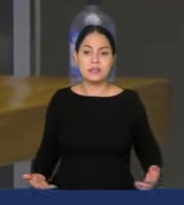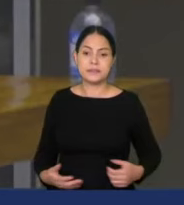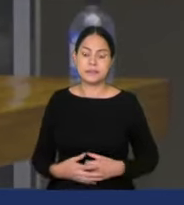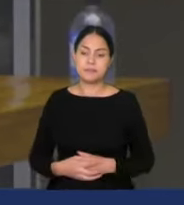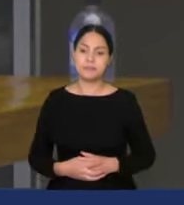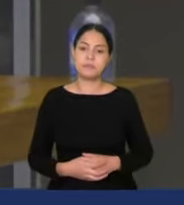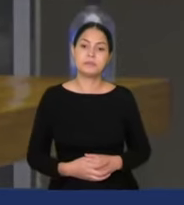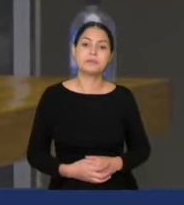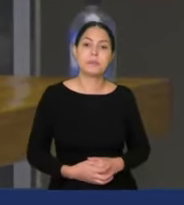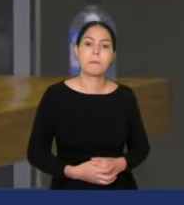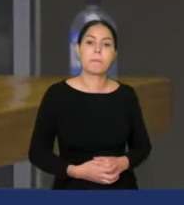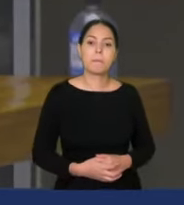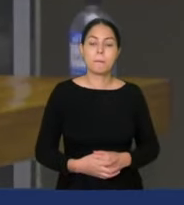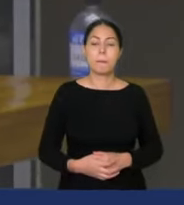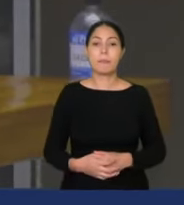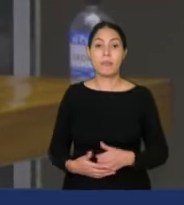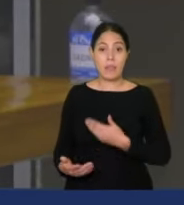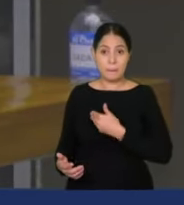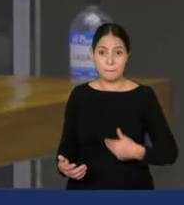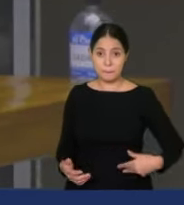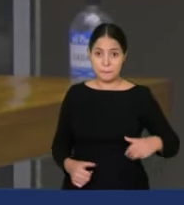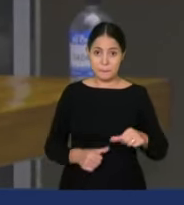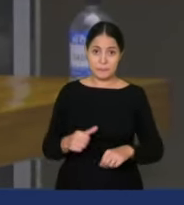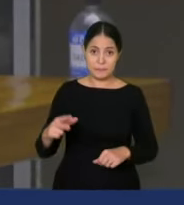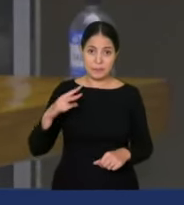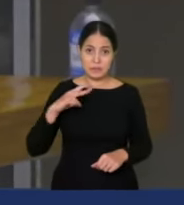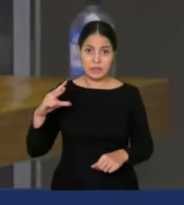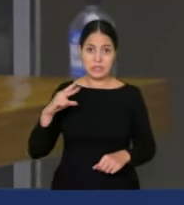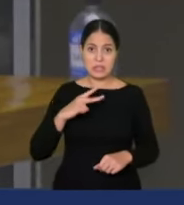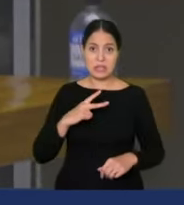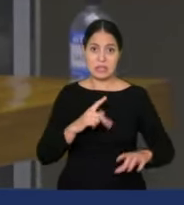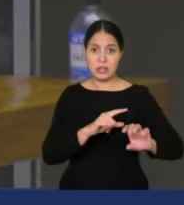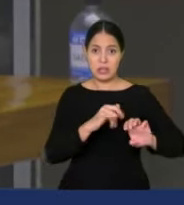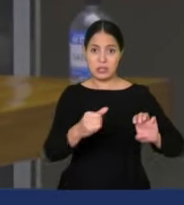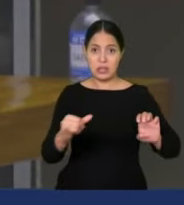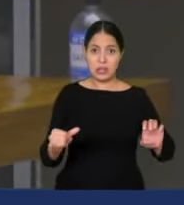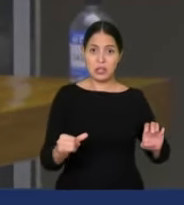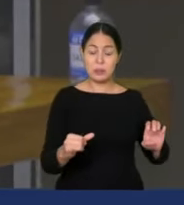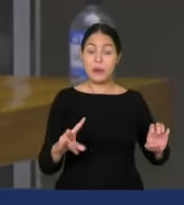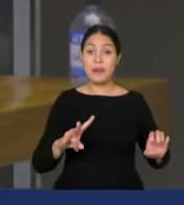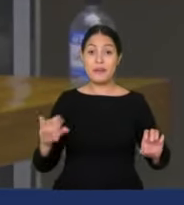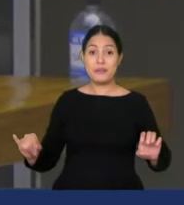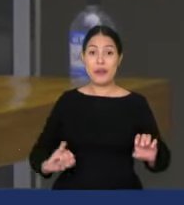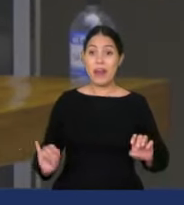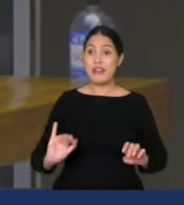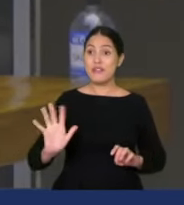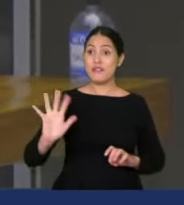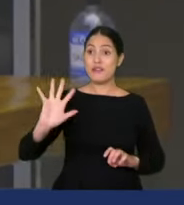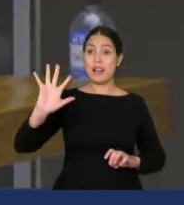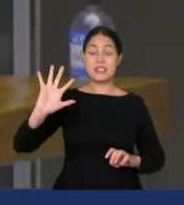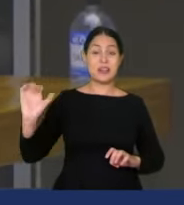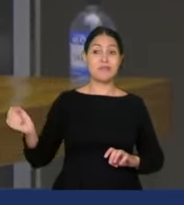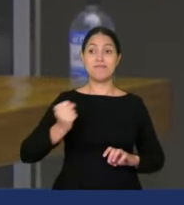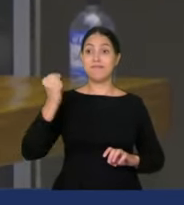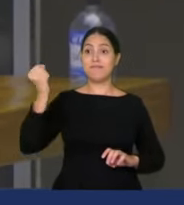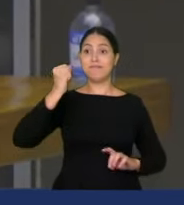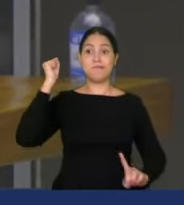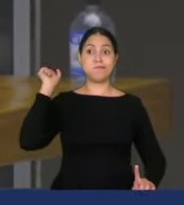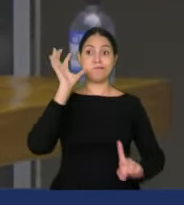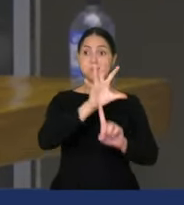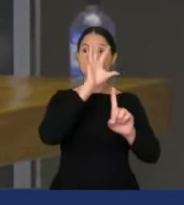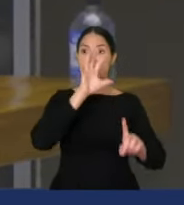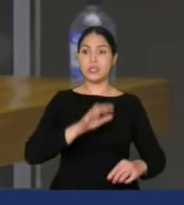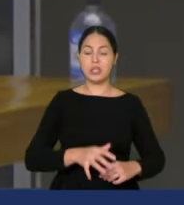da Eletrobras provocará gravíssimo impacto na inflação. O uso de termoelétricas a